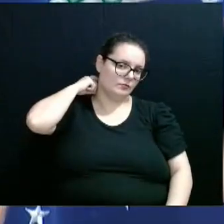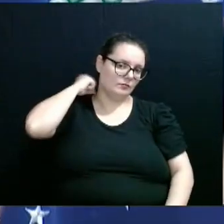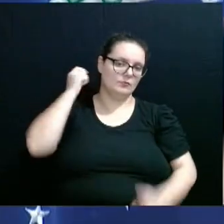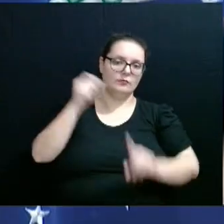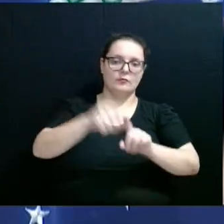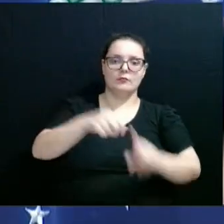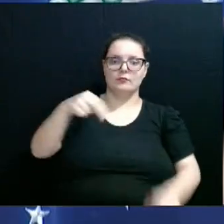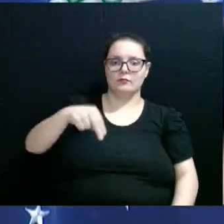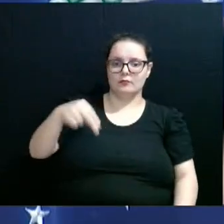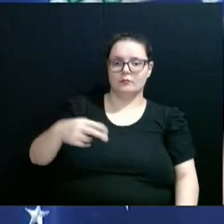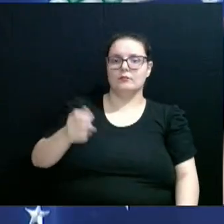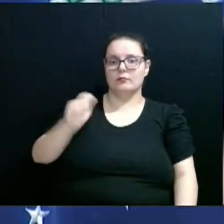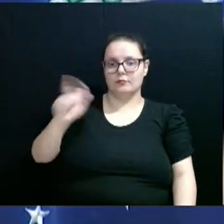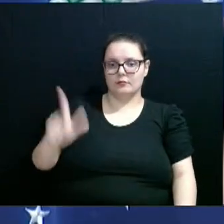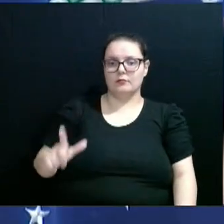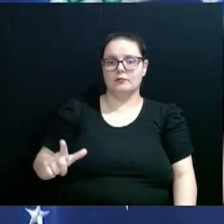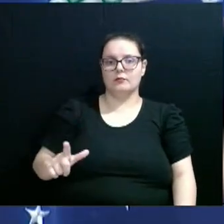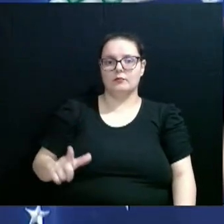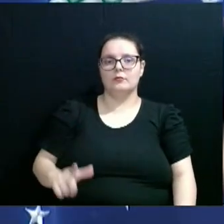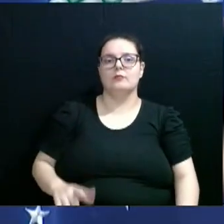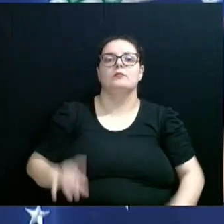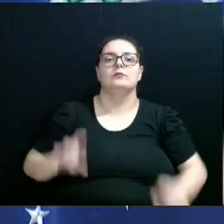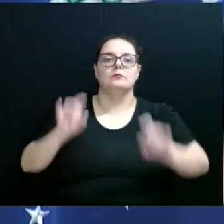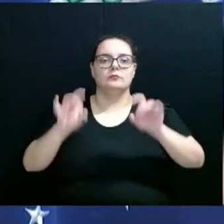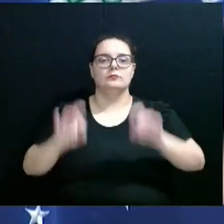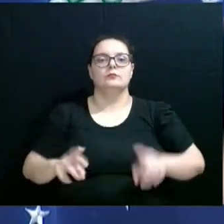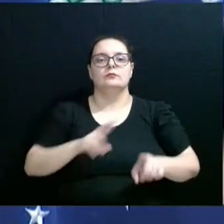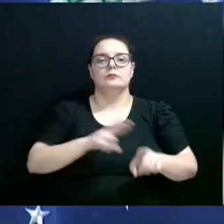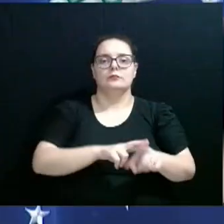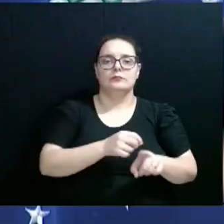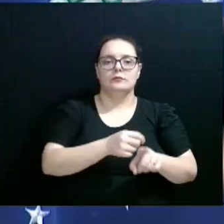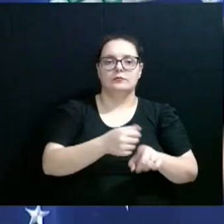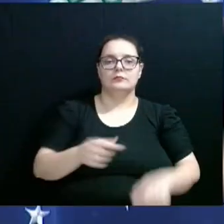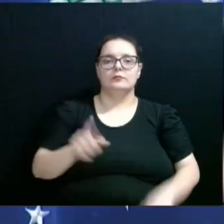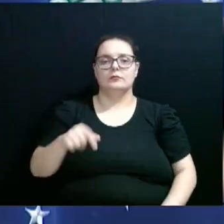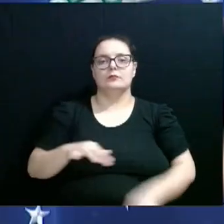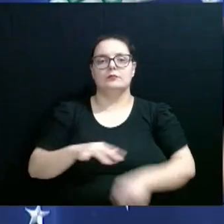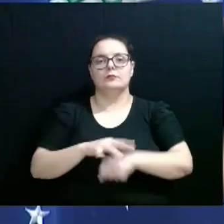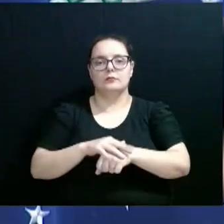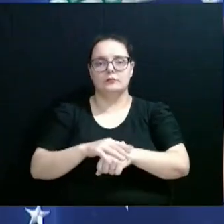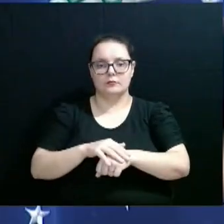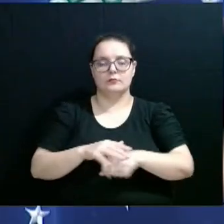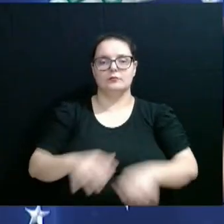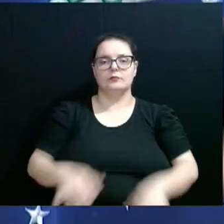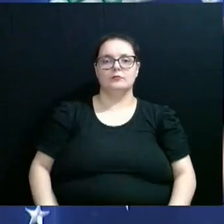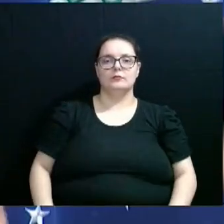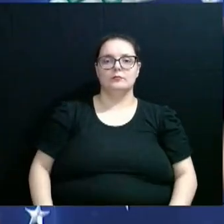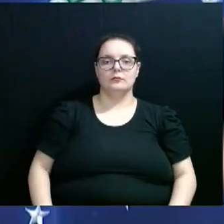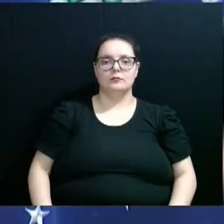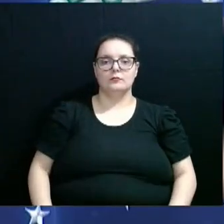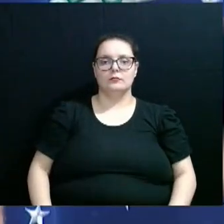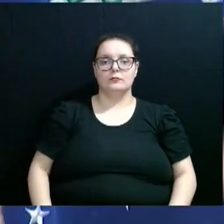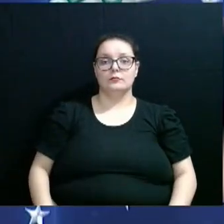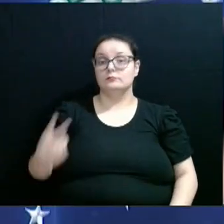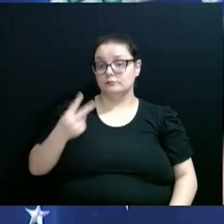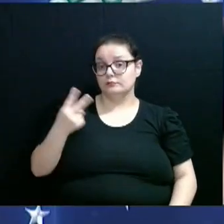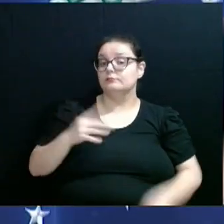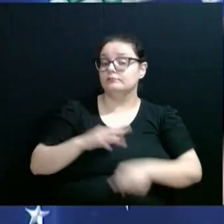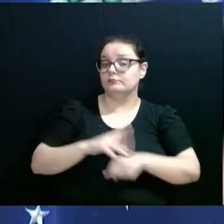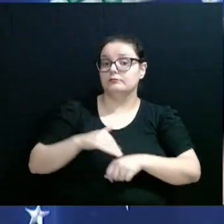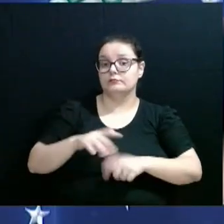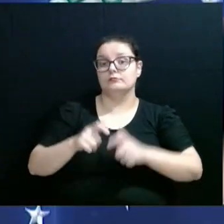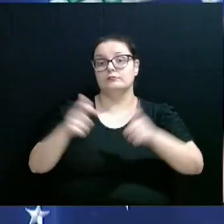emblemático, porque ele é específico do câncer de próstata, uma doença que é a doença que é a segunda doença que mais prevalente, o câncer